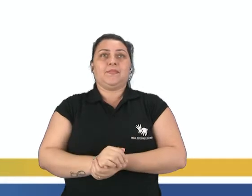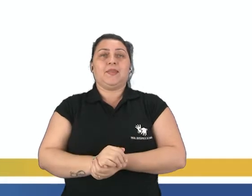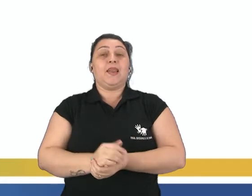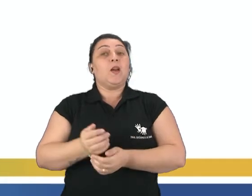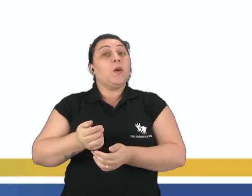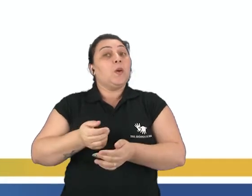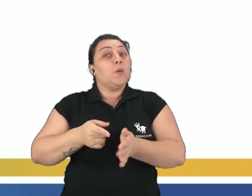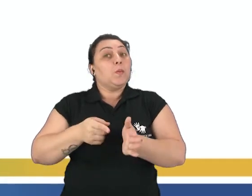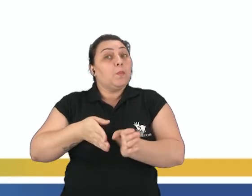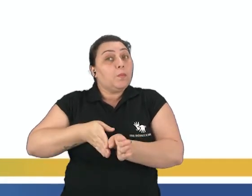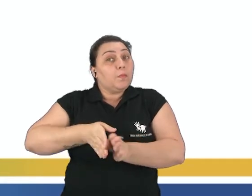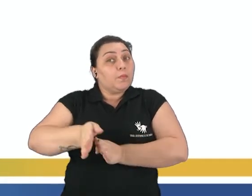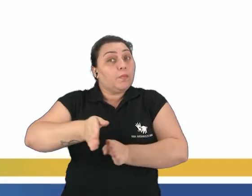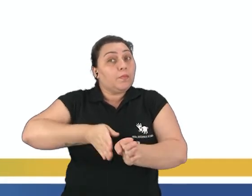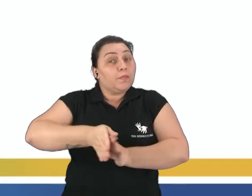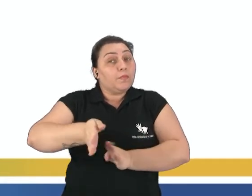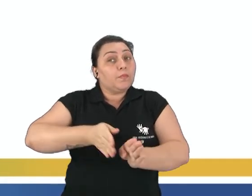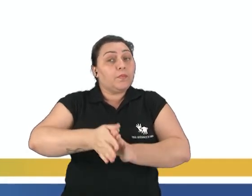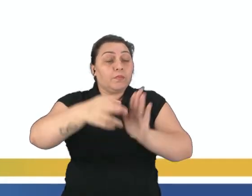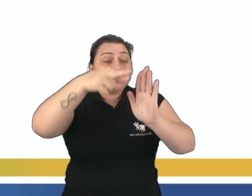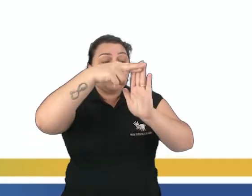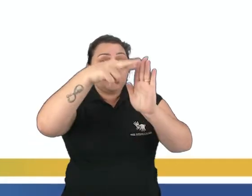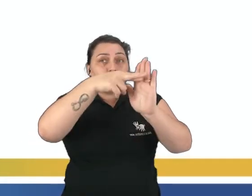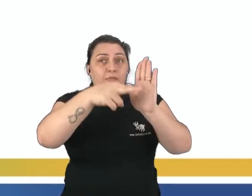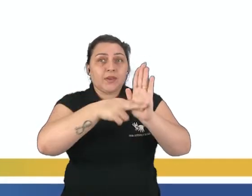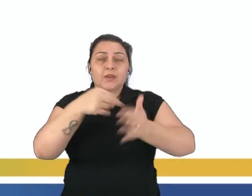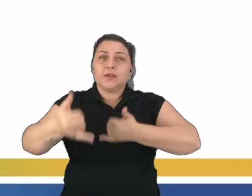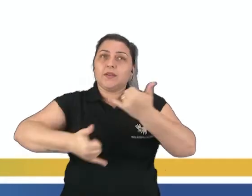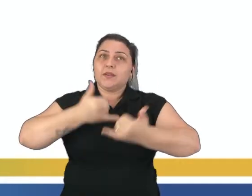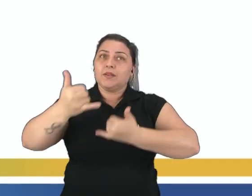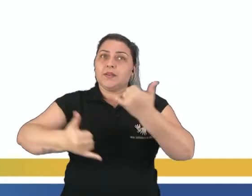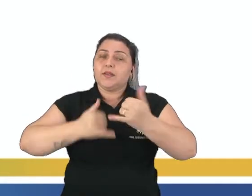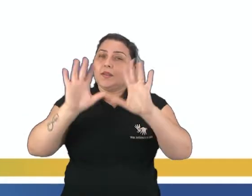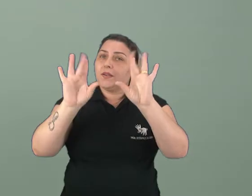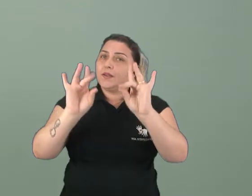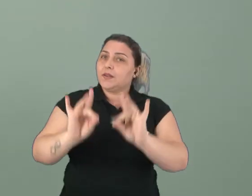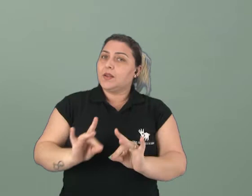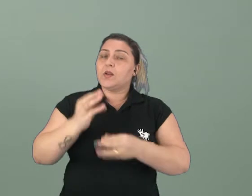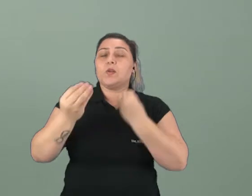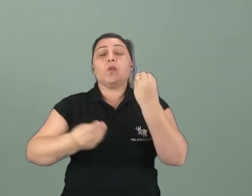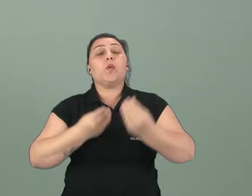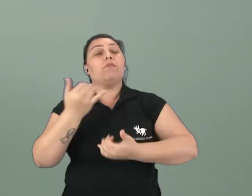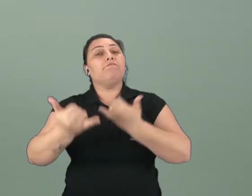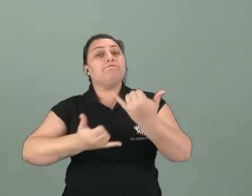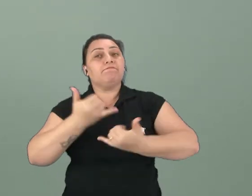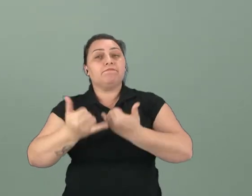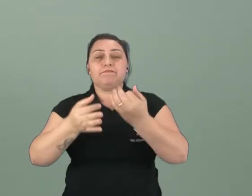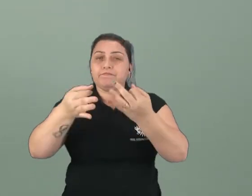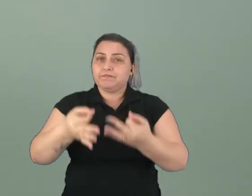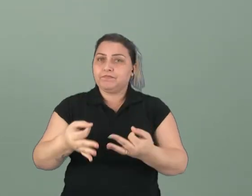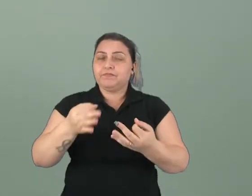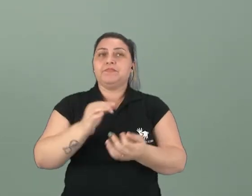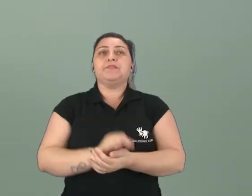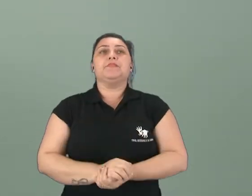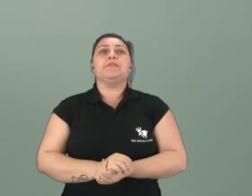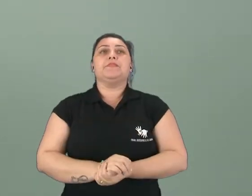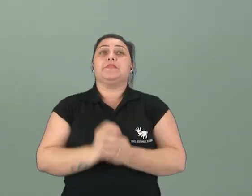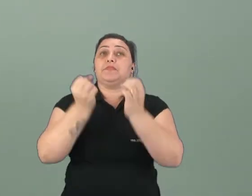uma instrução, está falando uma regra de uma brincadeira, está descrevendo como é aquela brincadeira, não é isso?